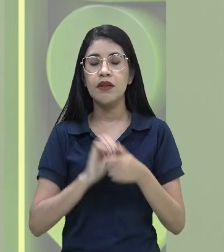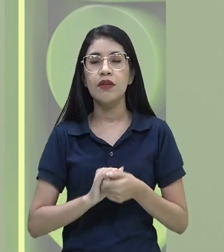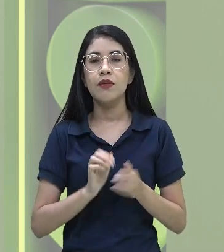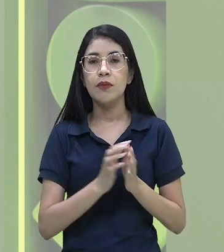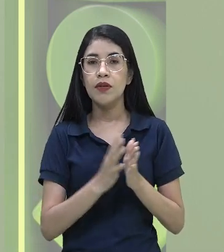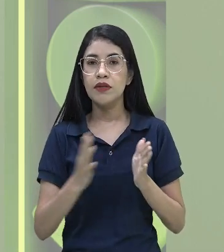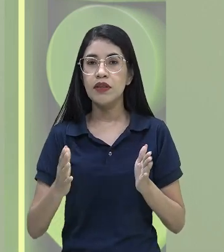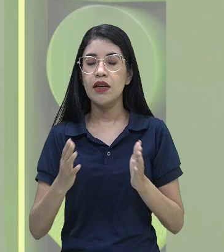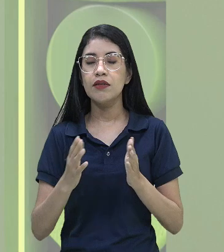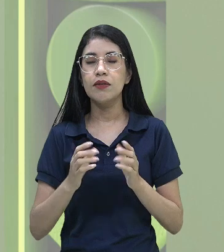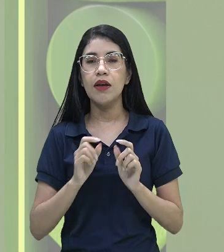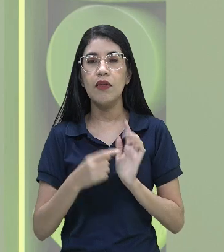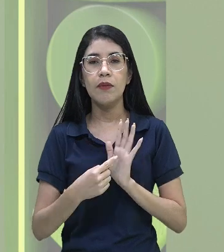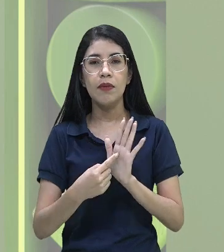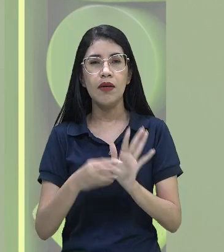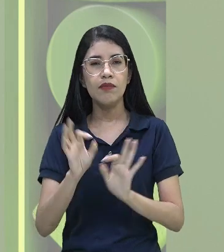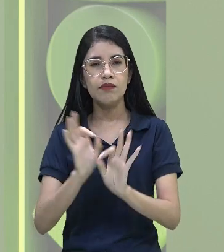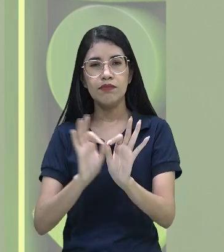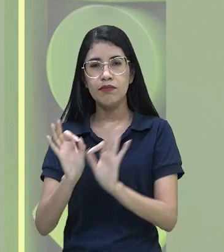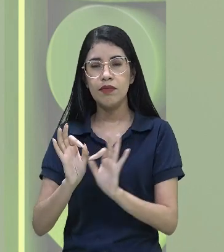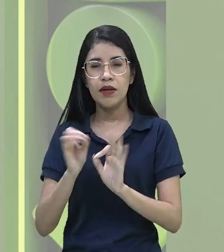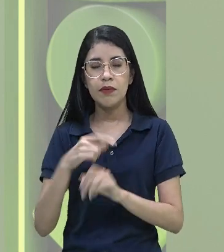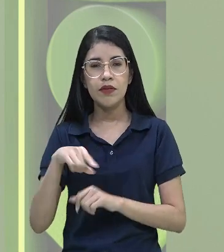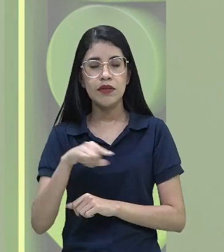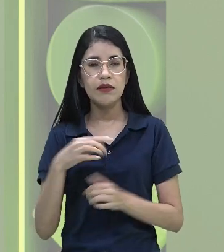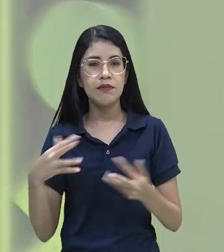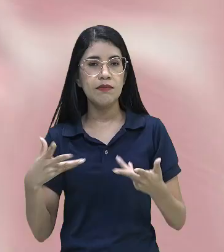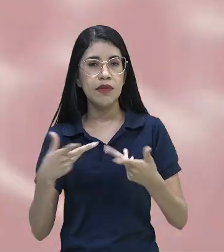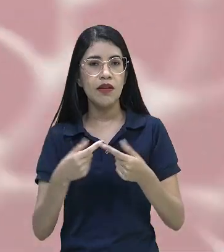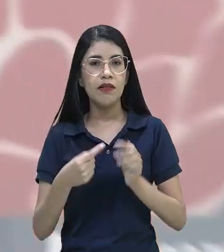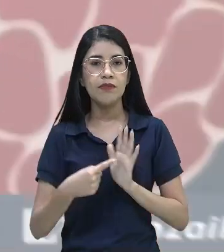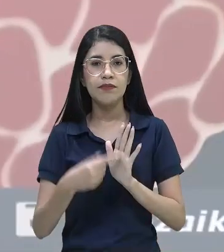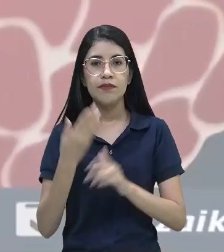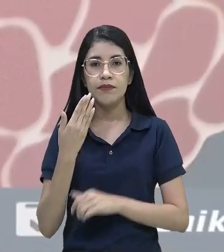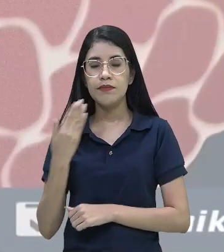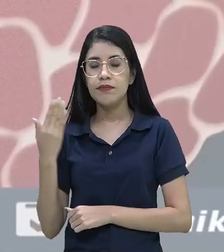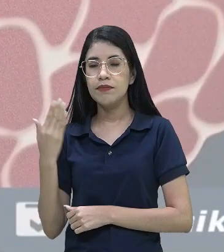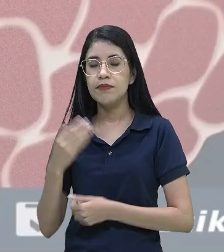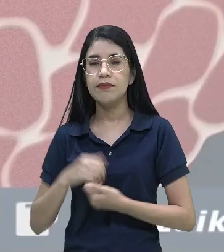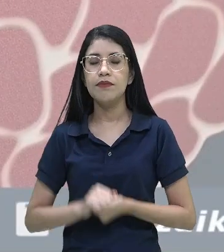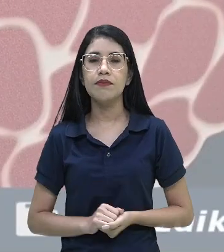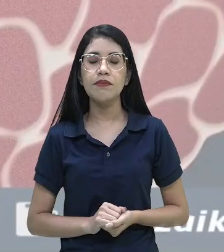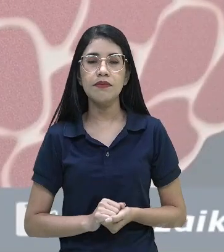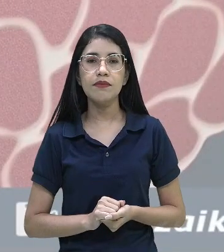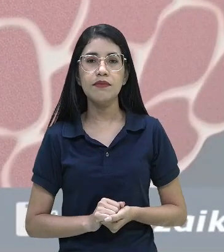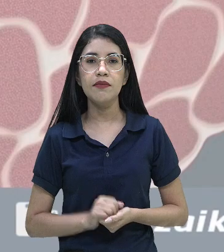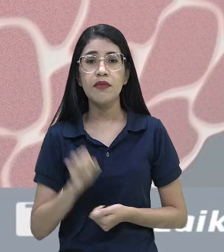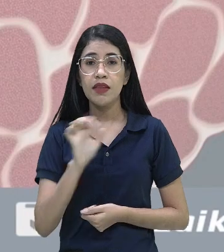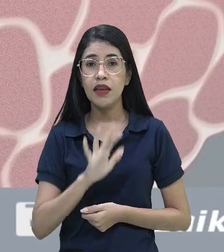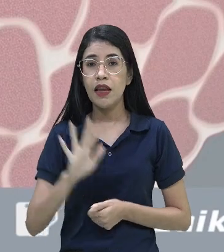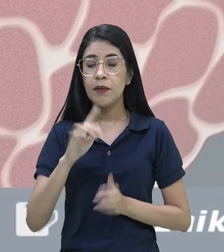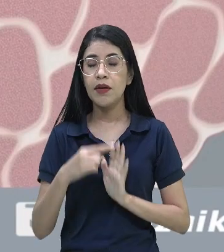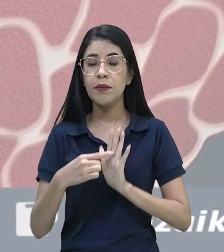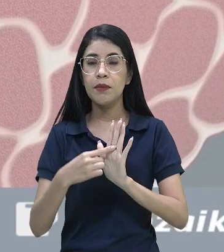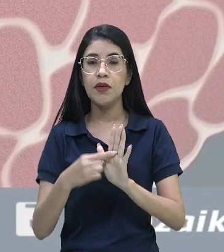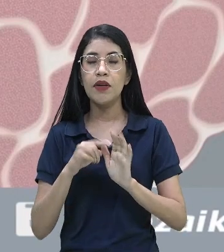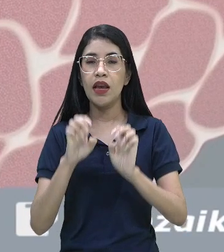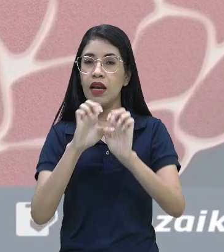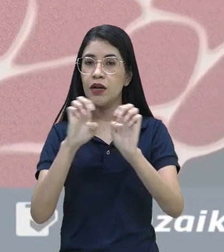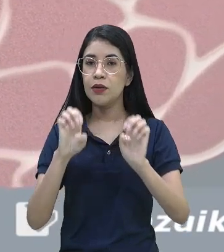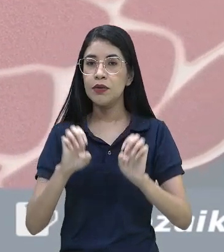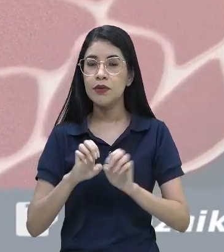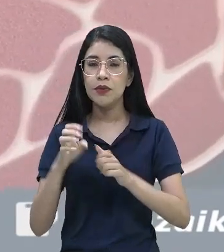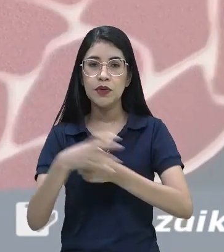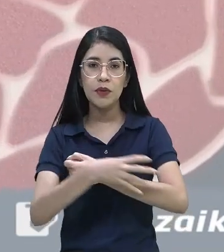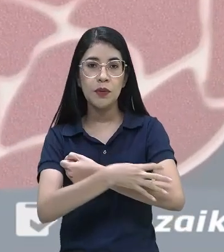processo, eu preparei uma apresentação maravilhosa para vocês que aparece agora. Vamos olhar primeiramente o músculo, a estrutura